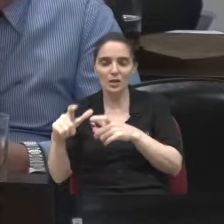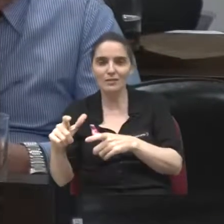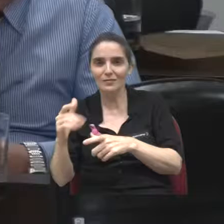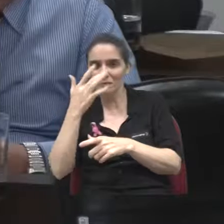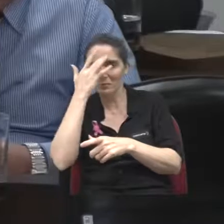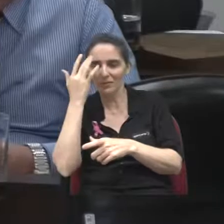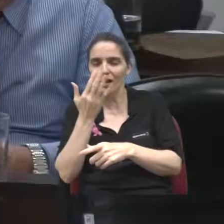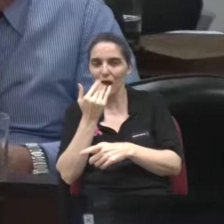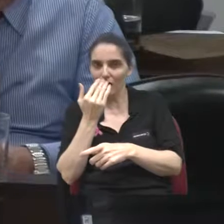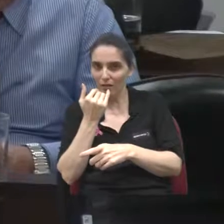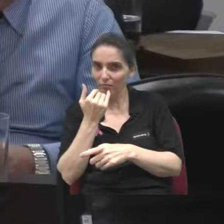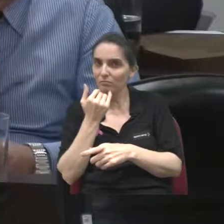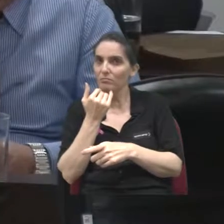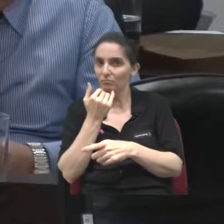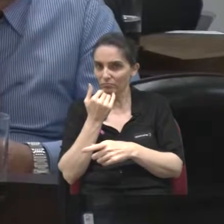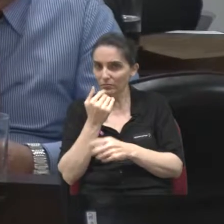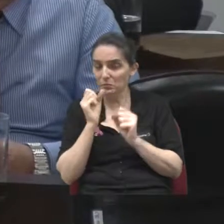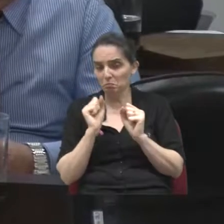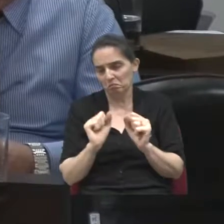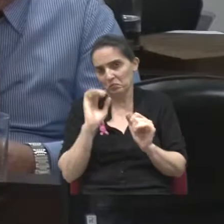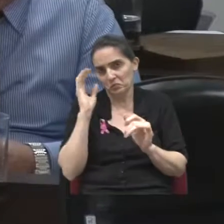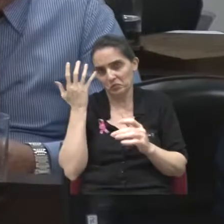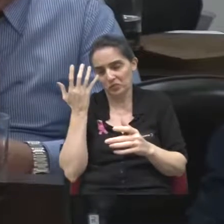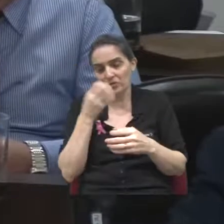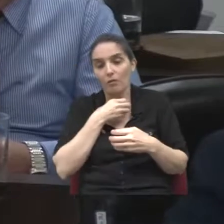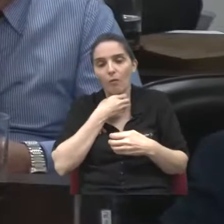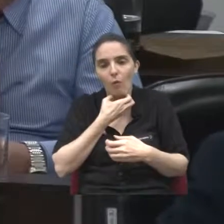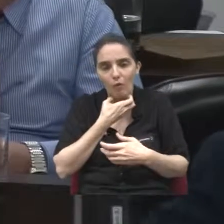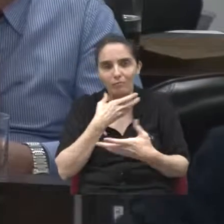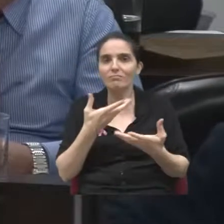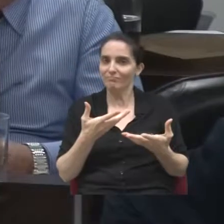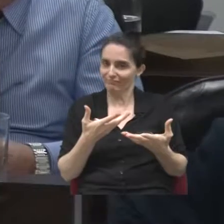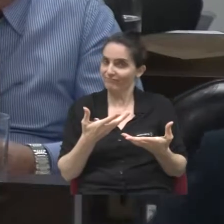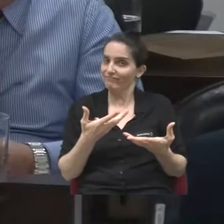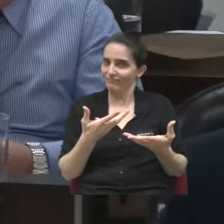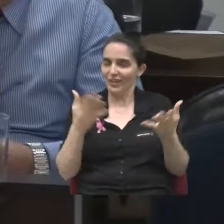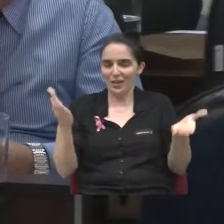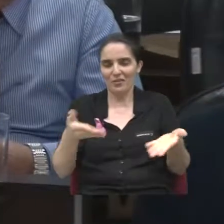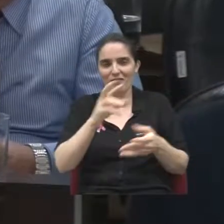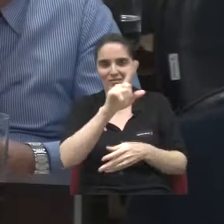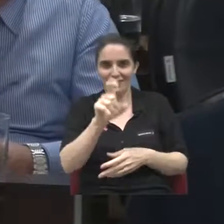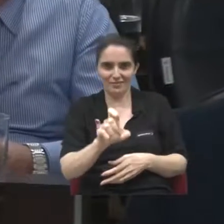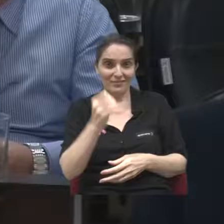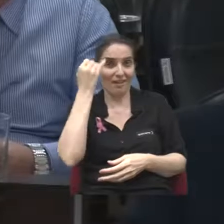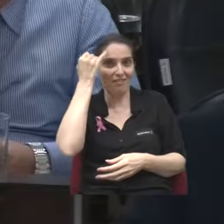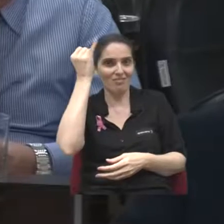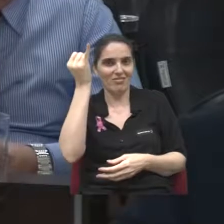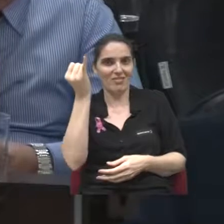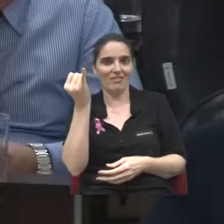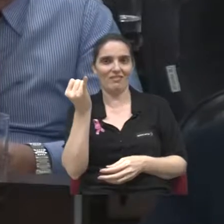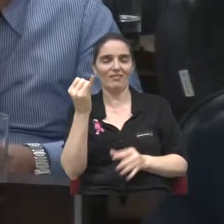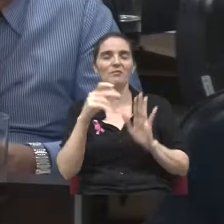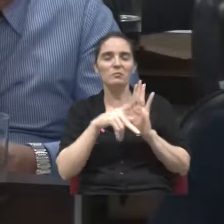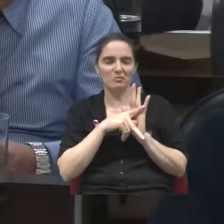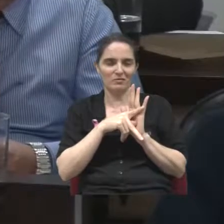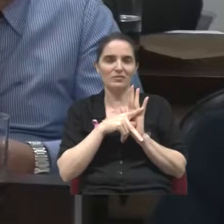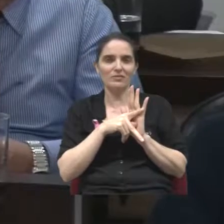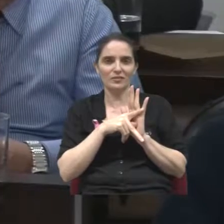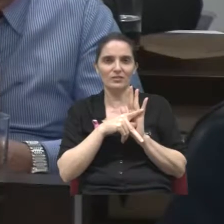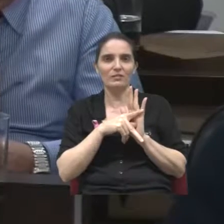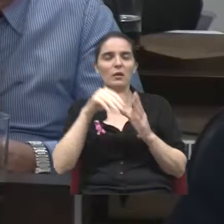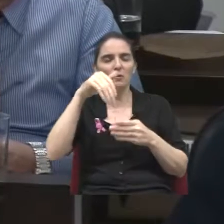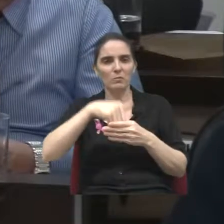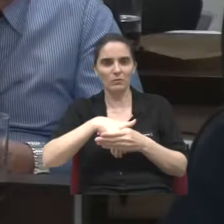corre todo o risco de ter um engasgamento. Então, você teve a ideia do projeto e eu vou votar